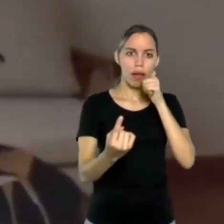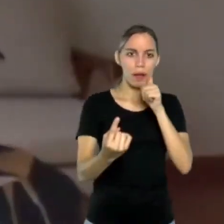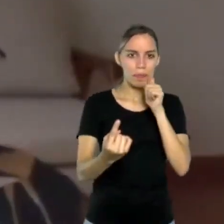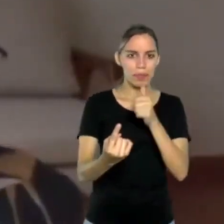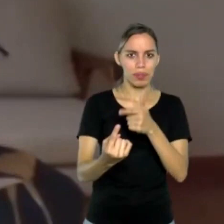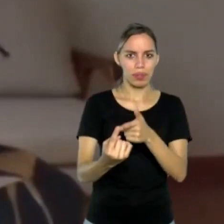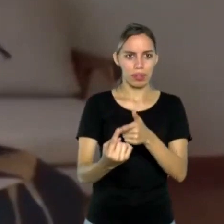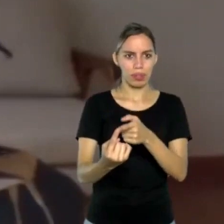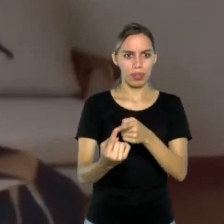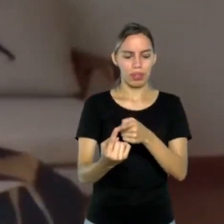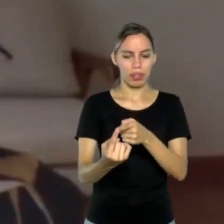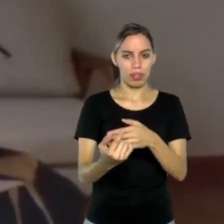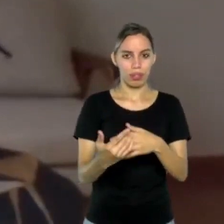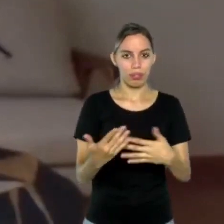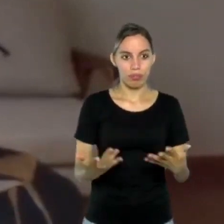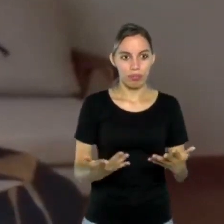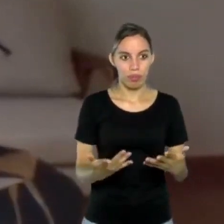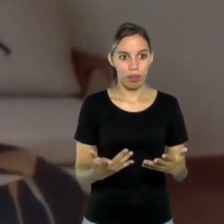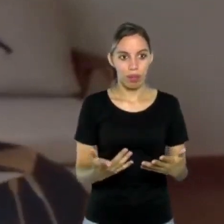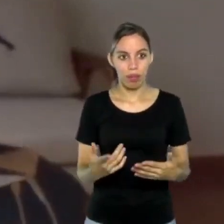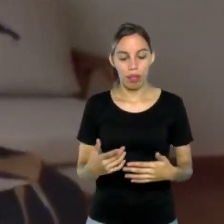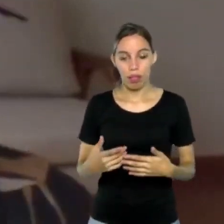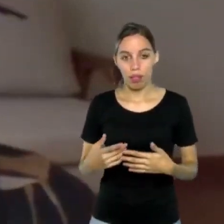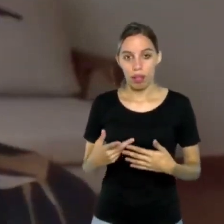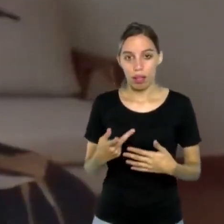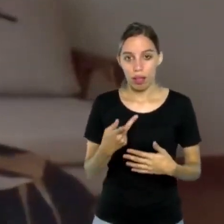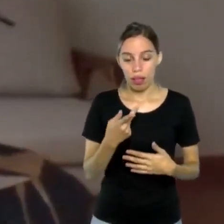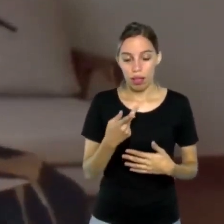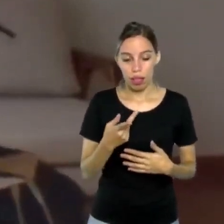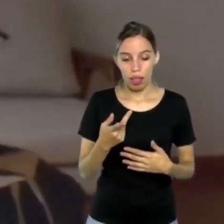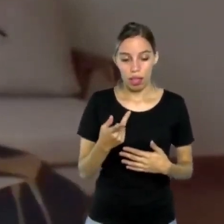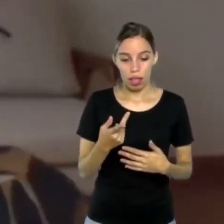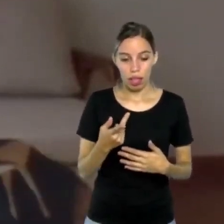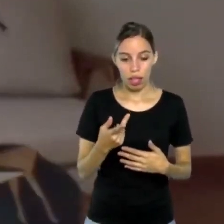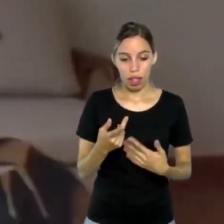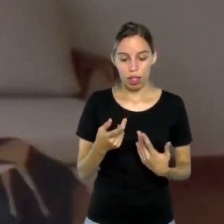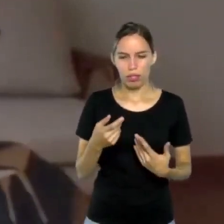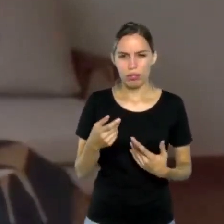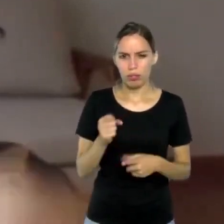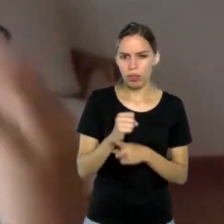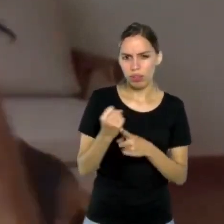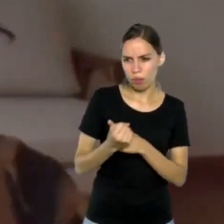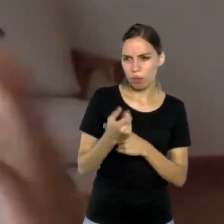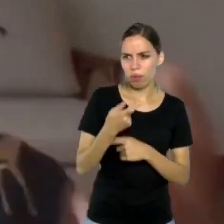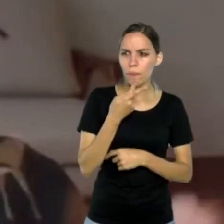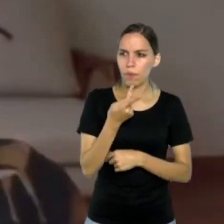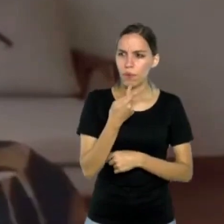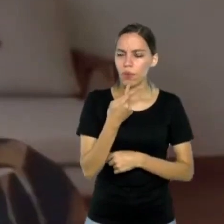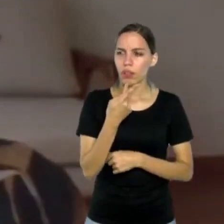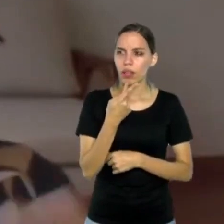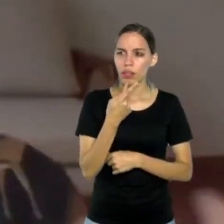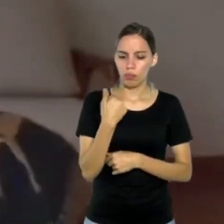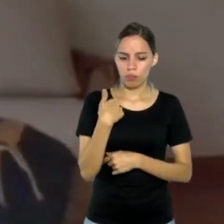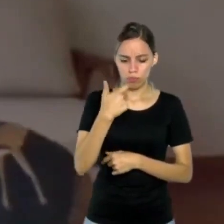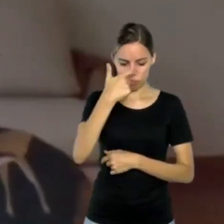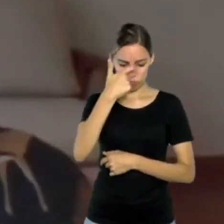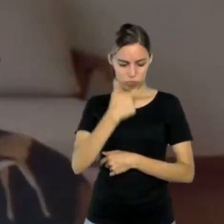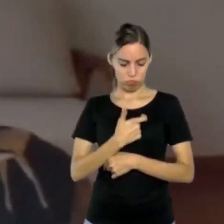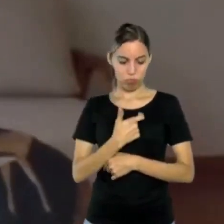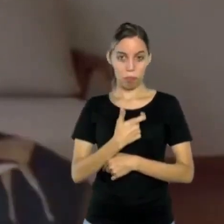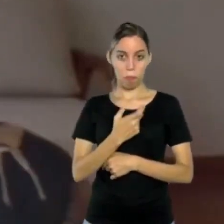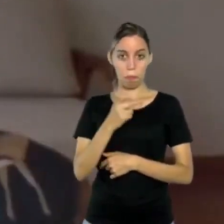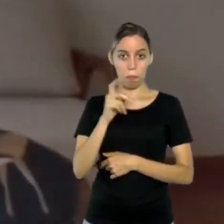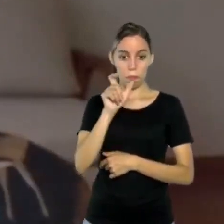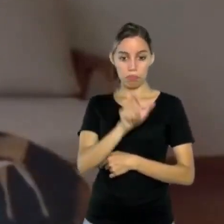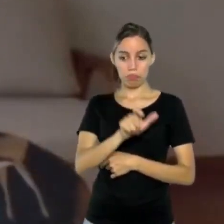gente sempre fala muito, assim, do que socialmente faz a gente virar o que a gente é, né? Quais são as